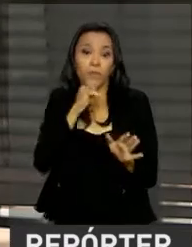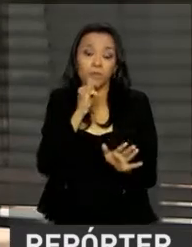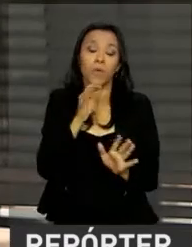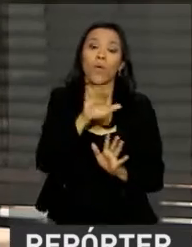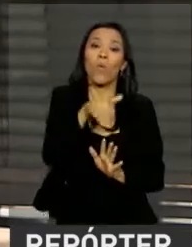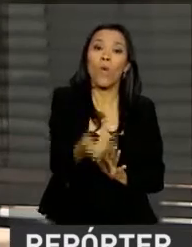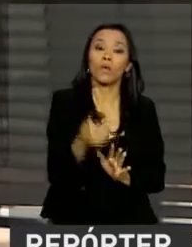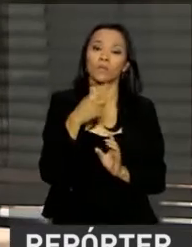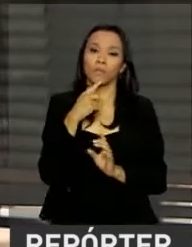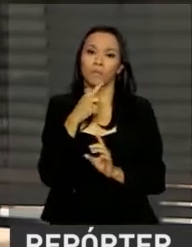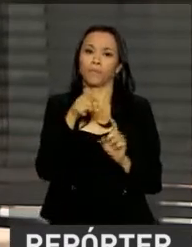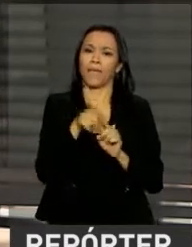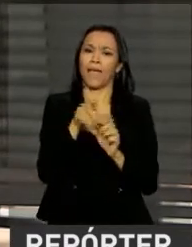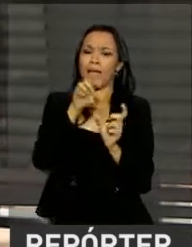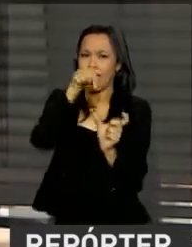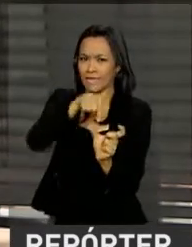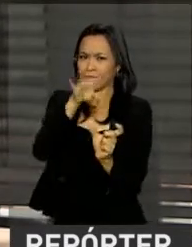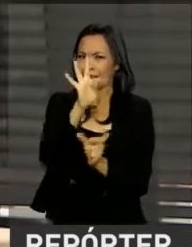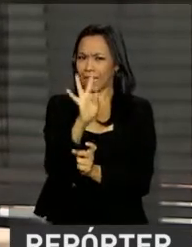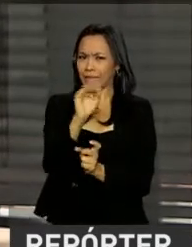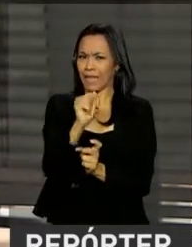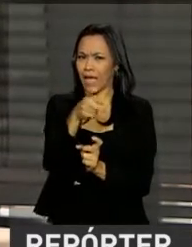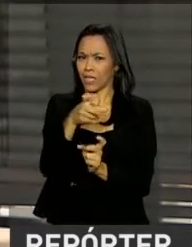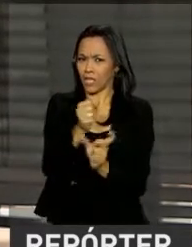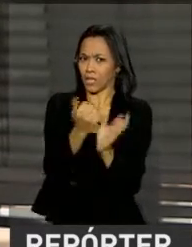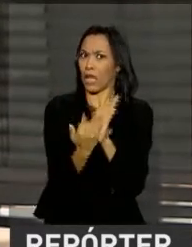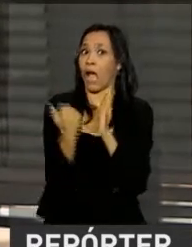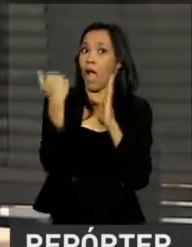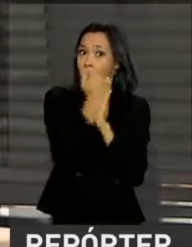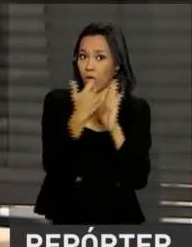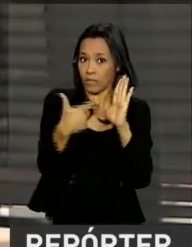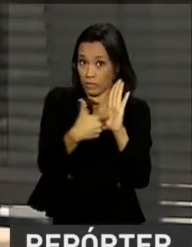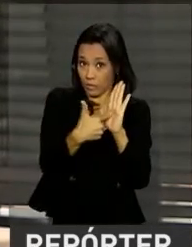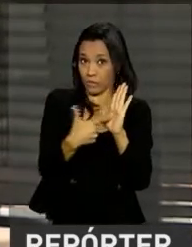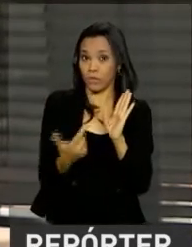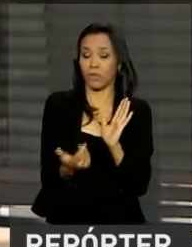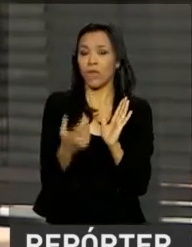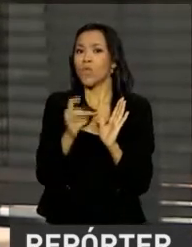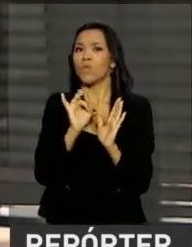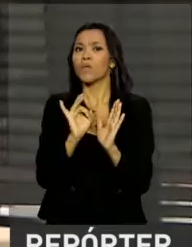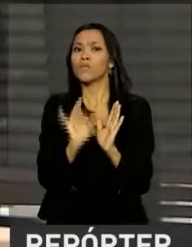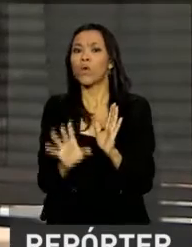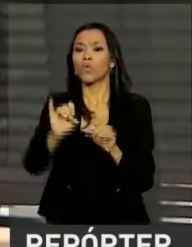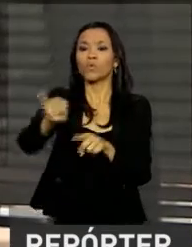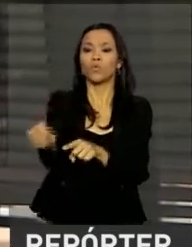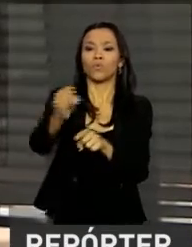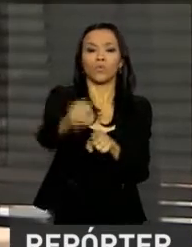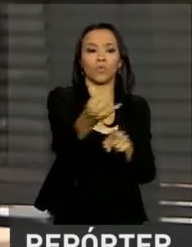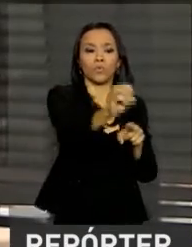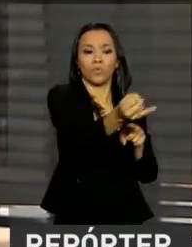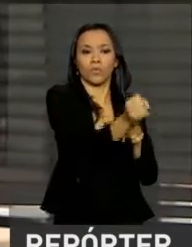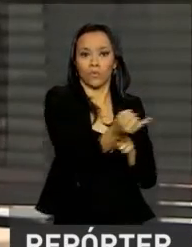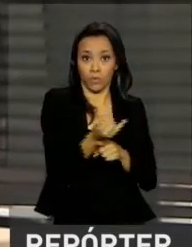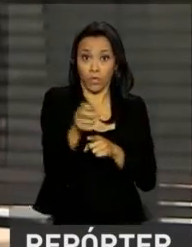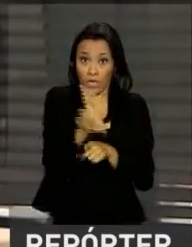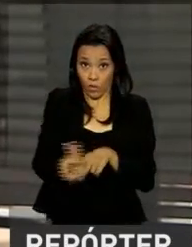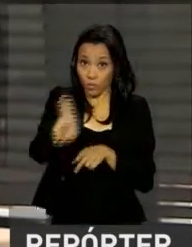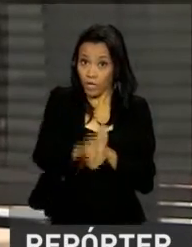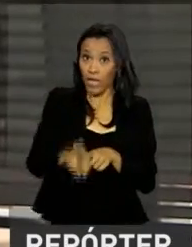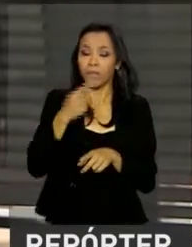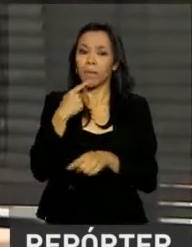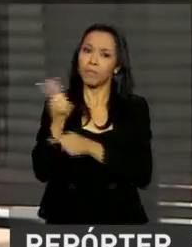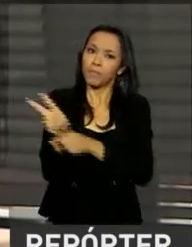em que a taxa selic seja elevada isso significa que não apenas as taxas de juros que são usadas para se obter